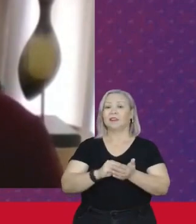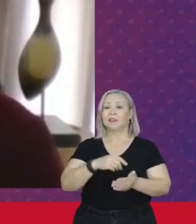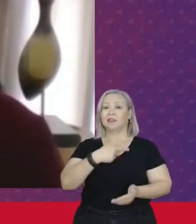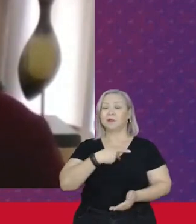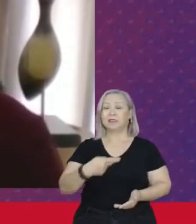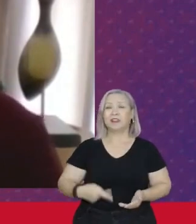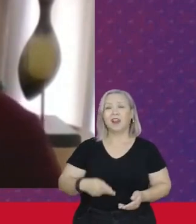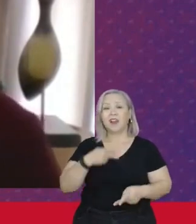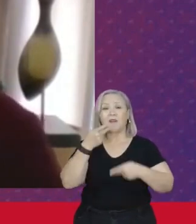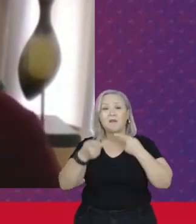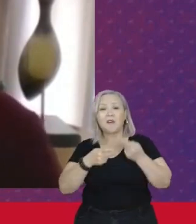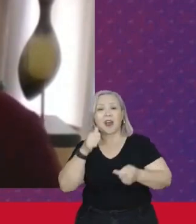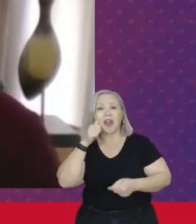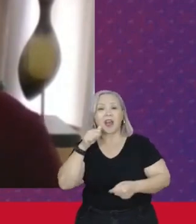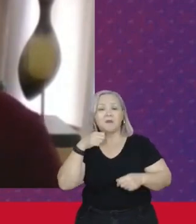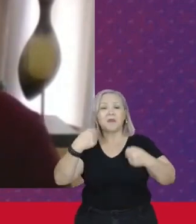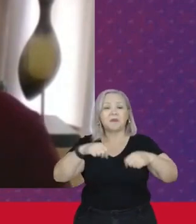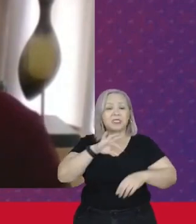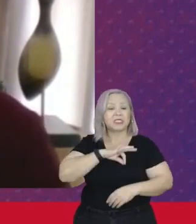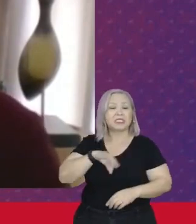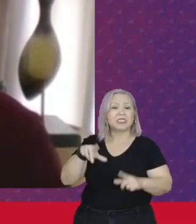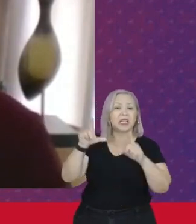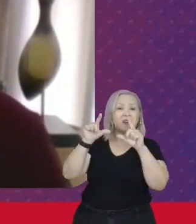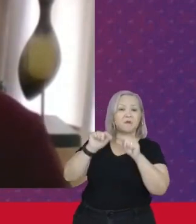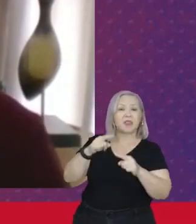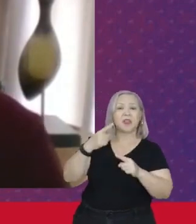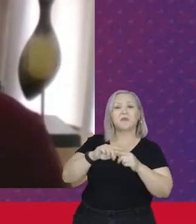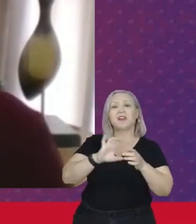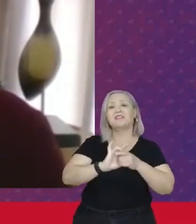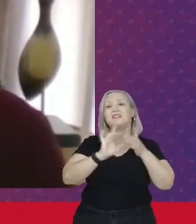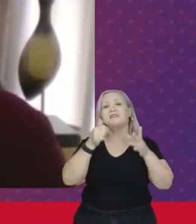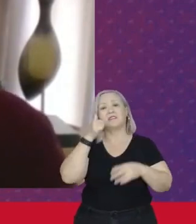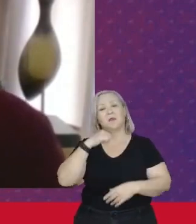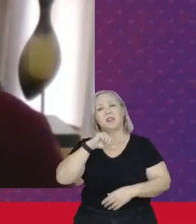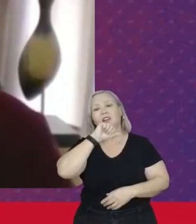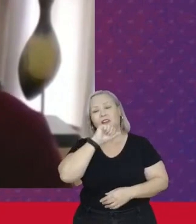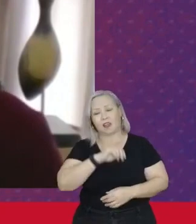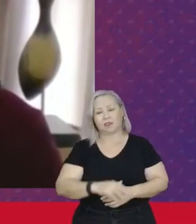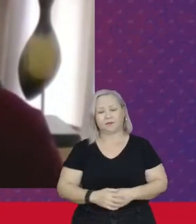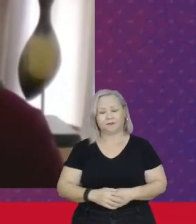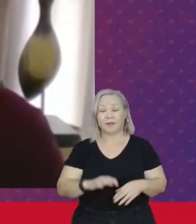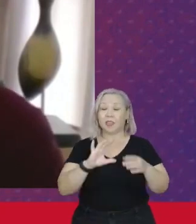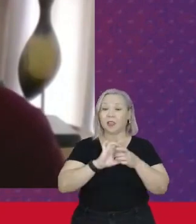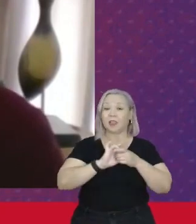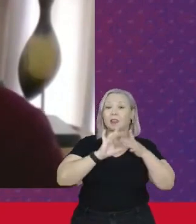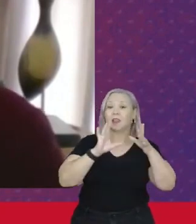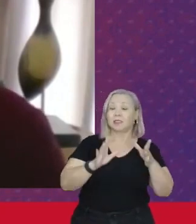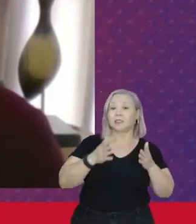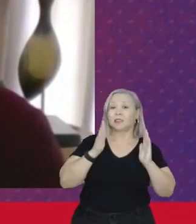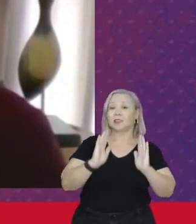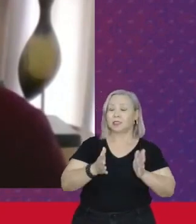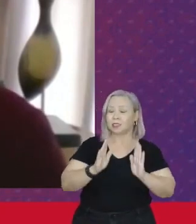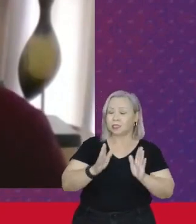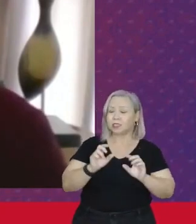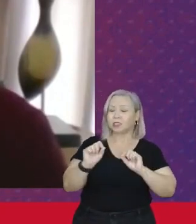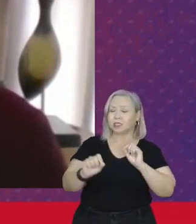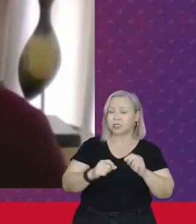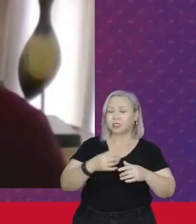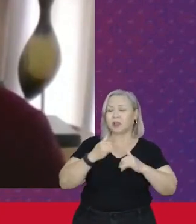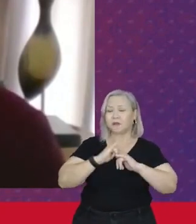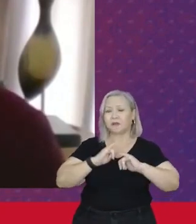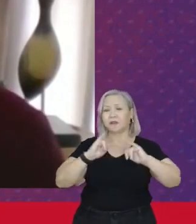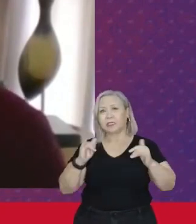ganhar menos, porque ela tira licença maternidade. Essa licença já foi de 2 meses, depois passou